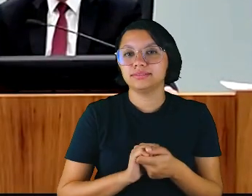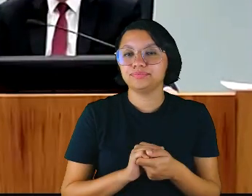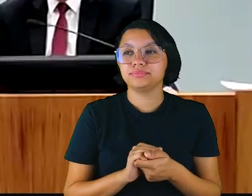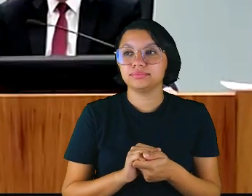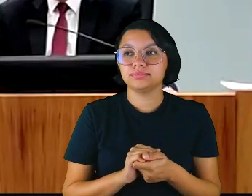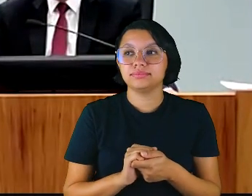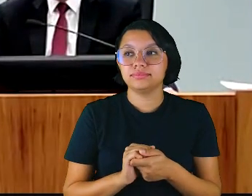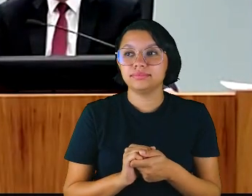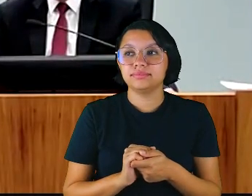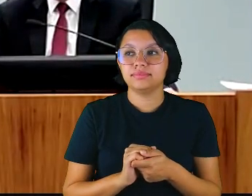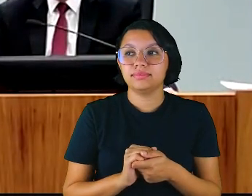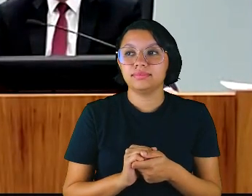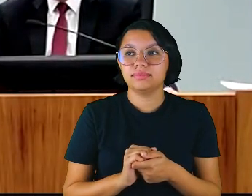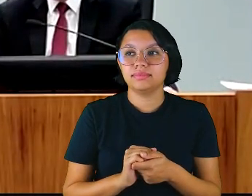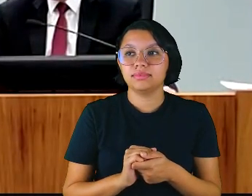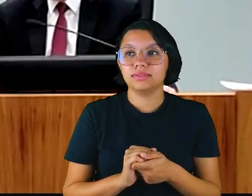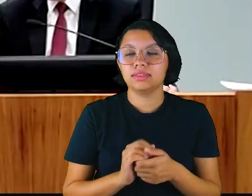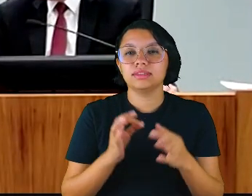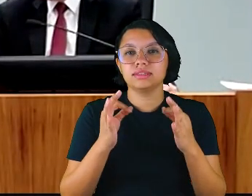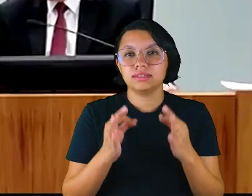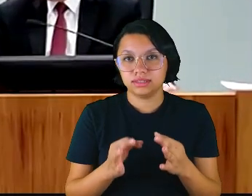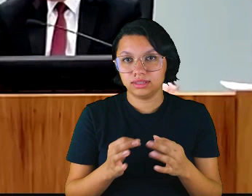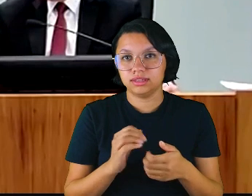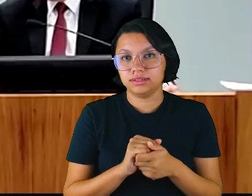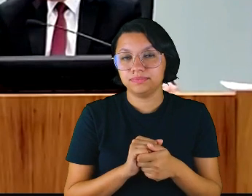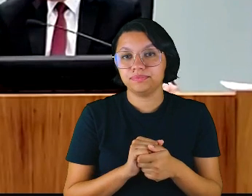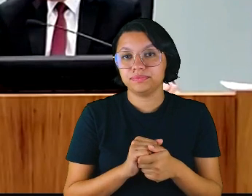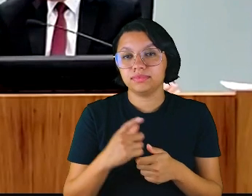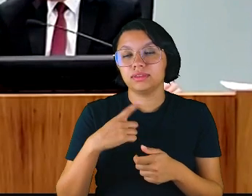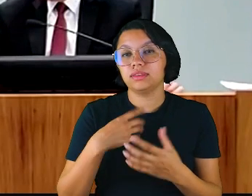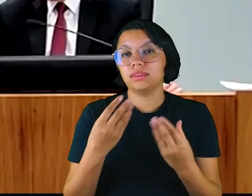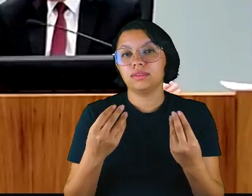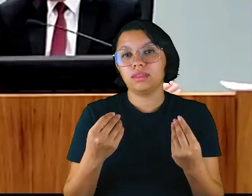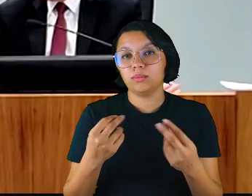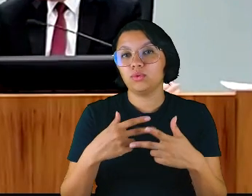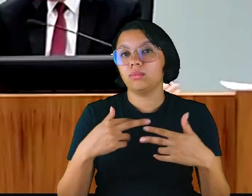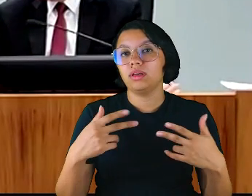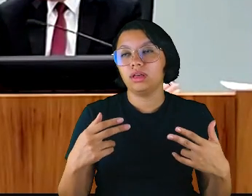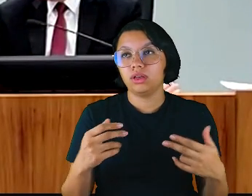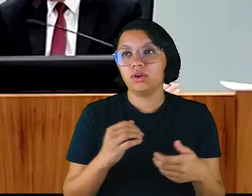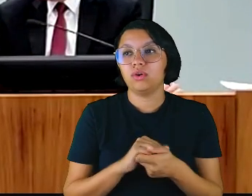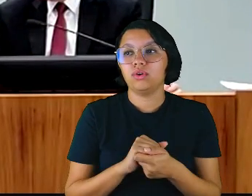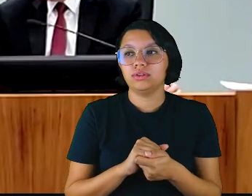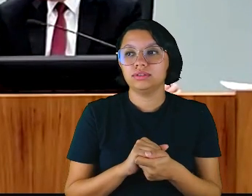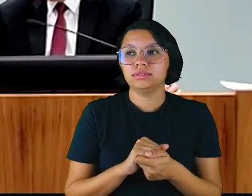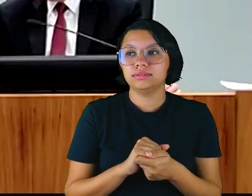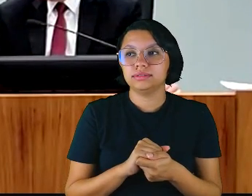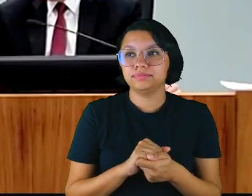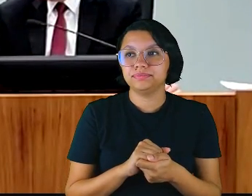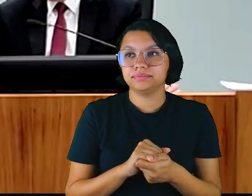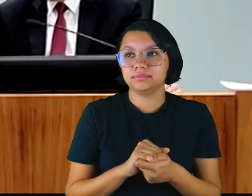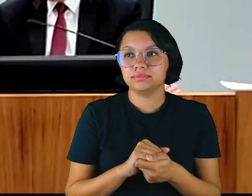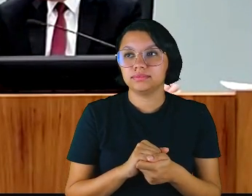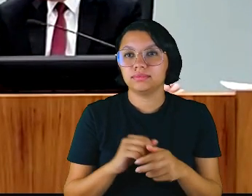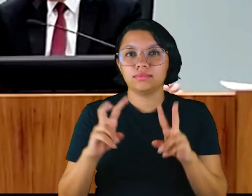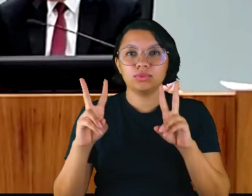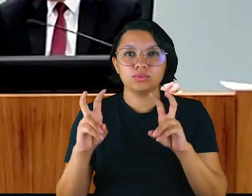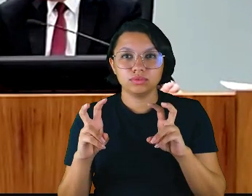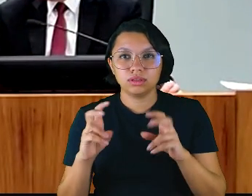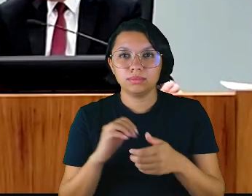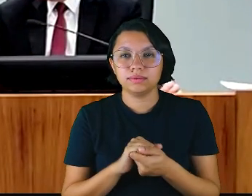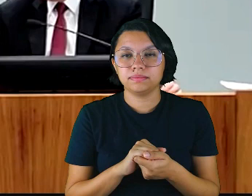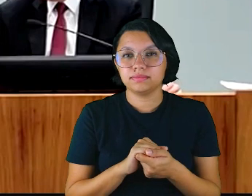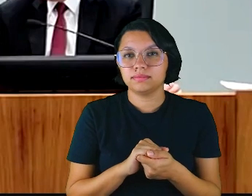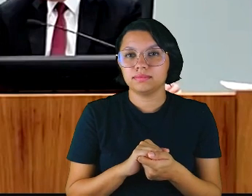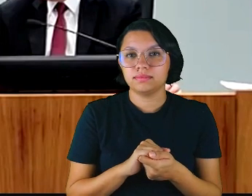mais. E tenho certeza disso. E há muito mais em comum entre os